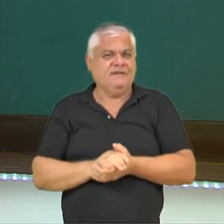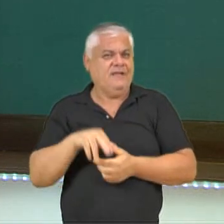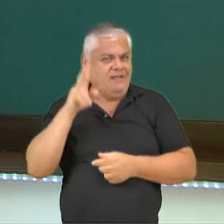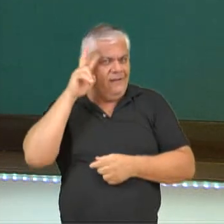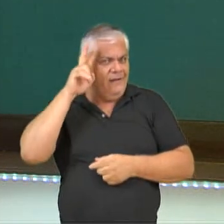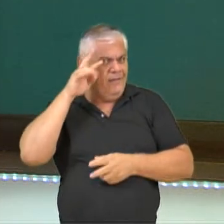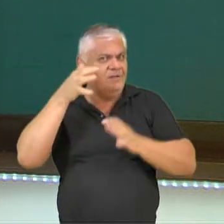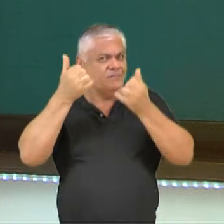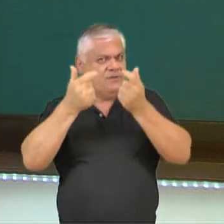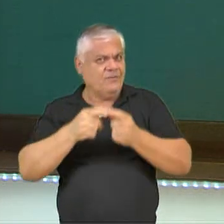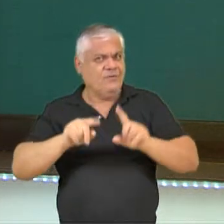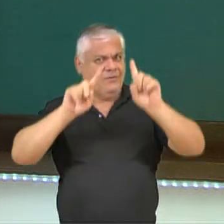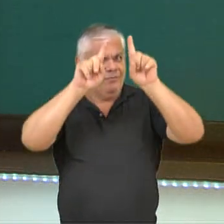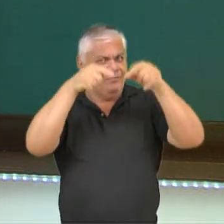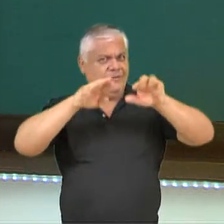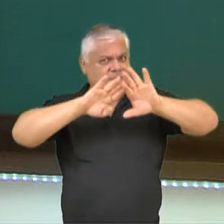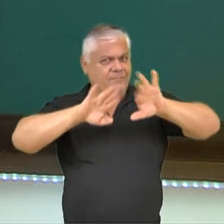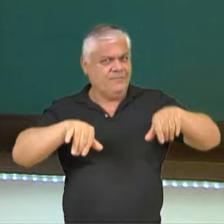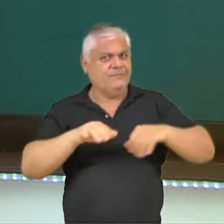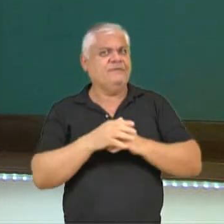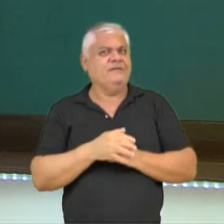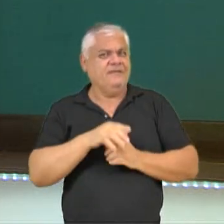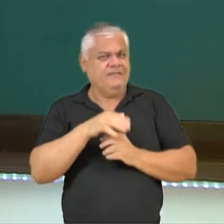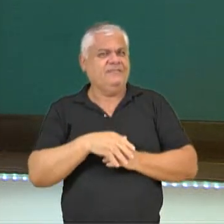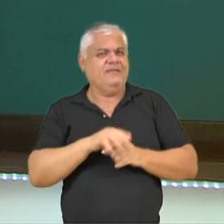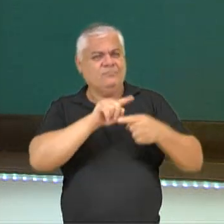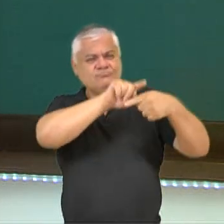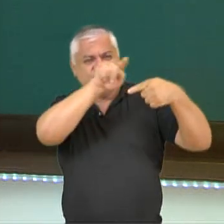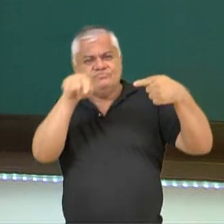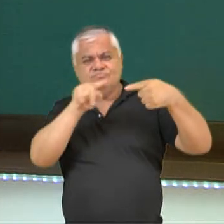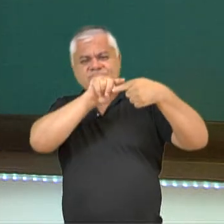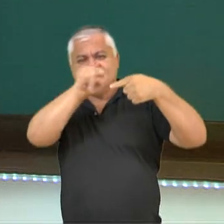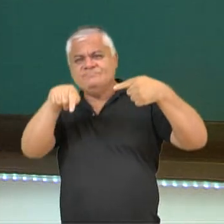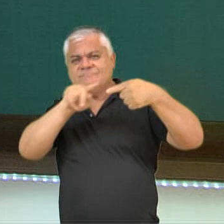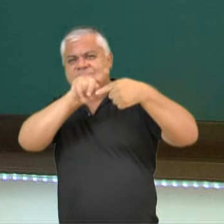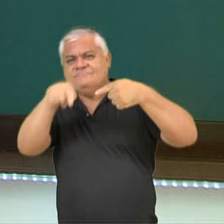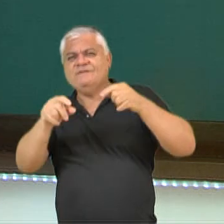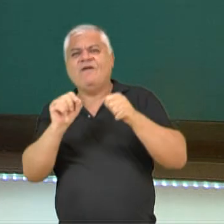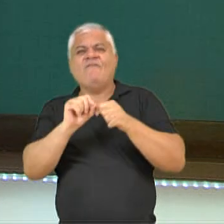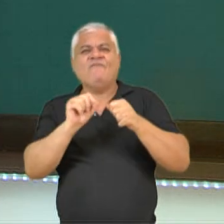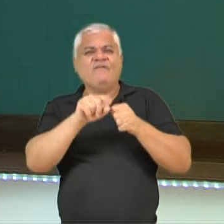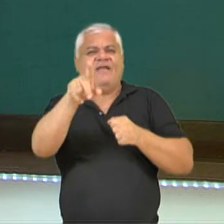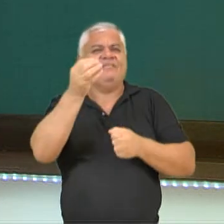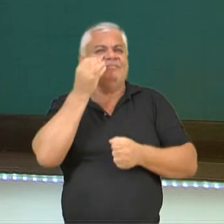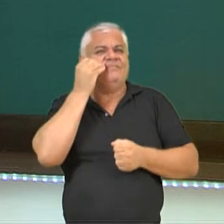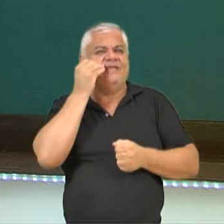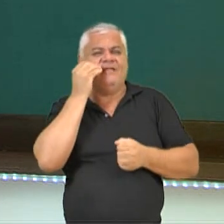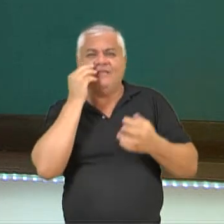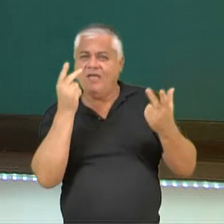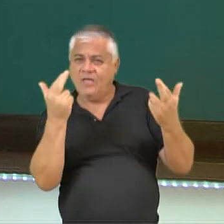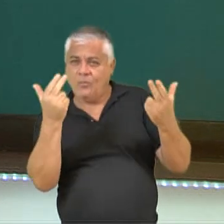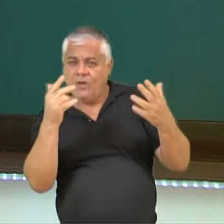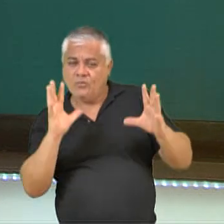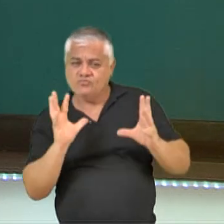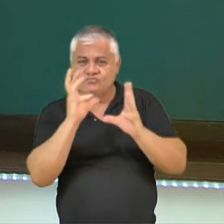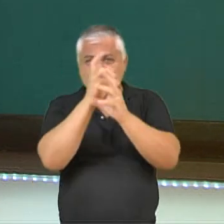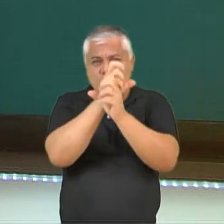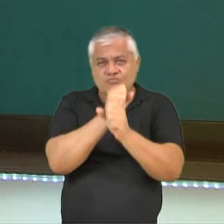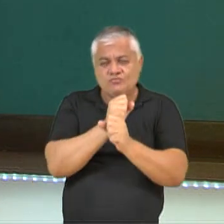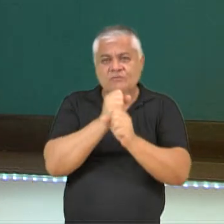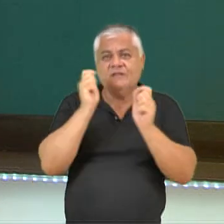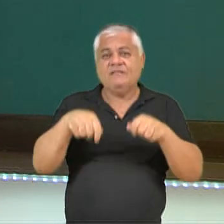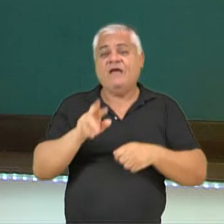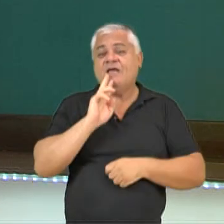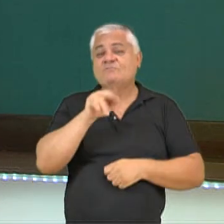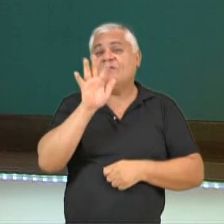ver a propriedade distributiva. Então distribua a multiplicação ali. Se tiver termos semelhantes, você junta para ver o que vai dar